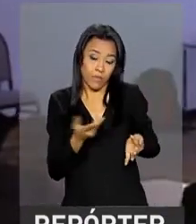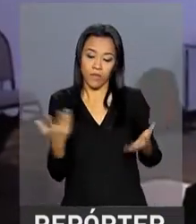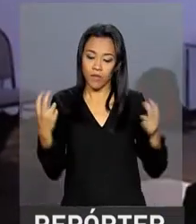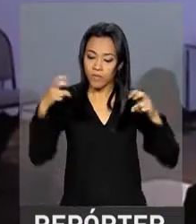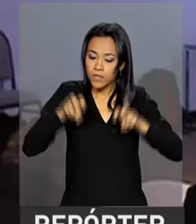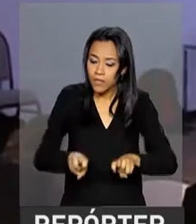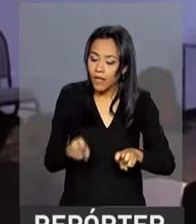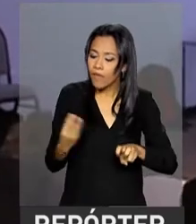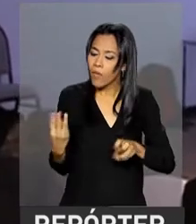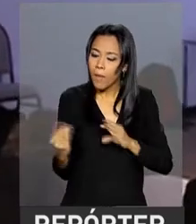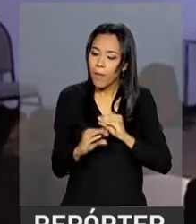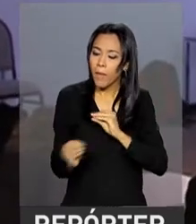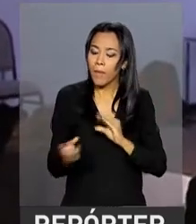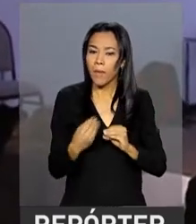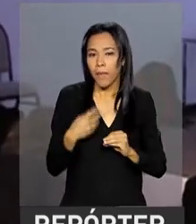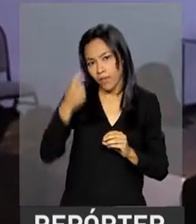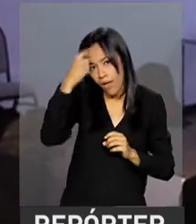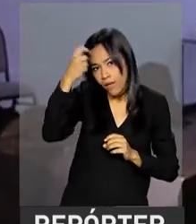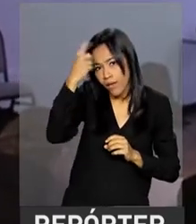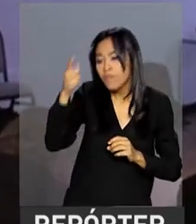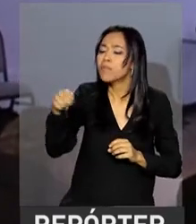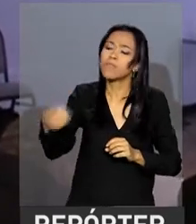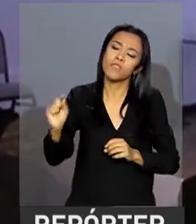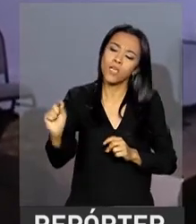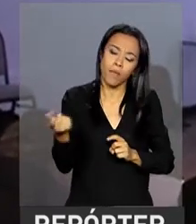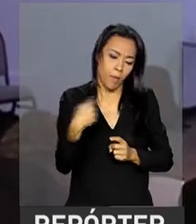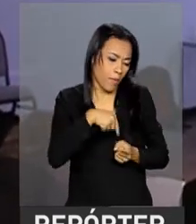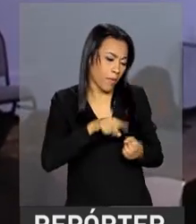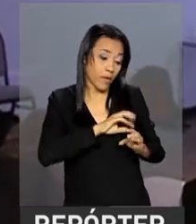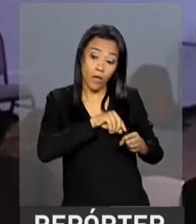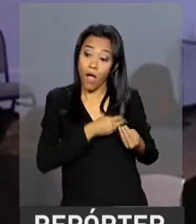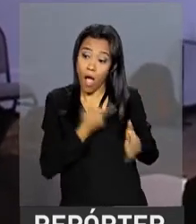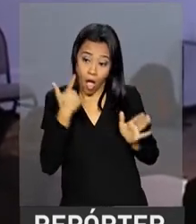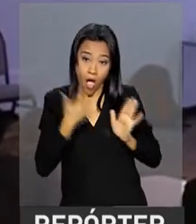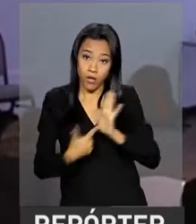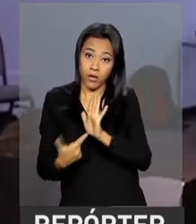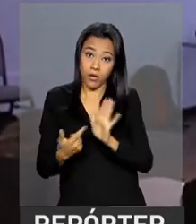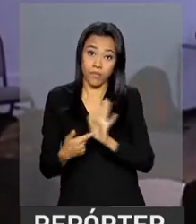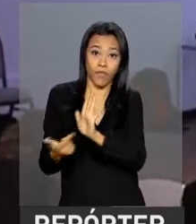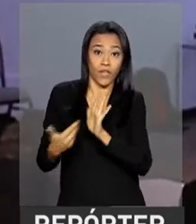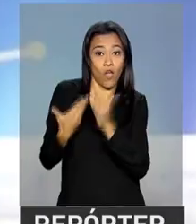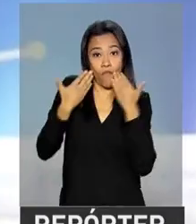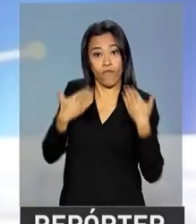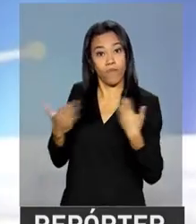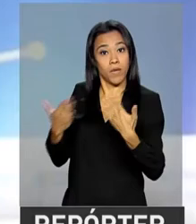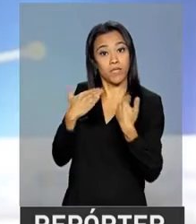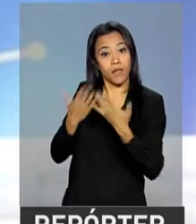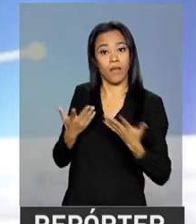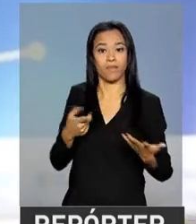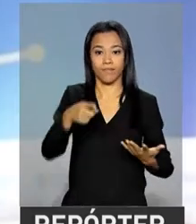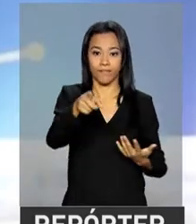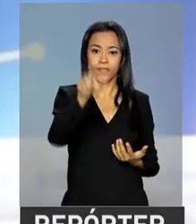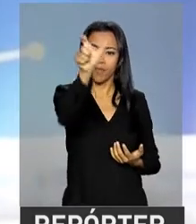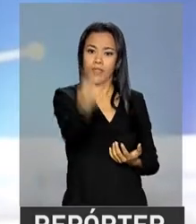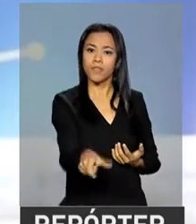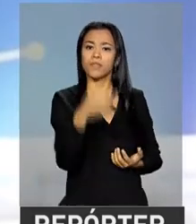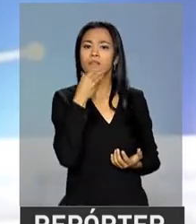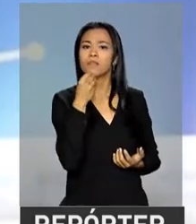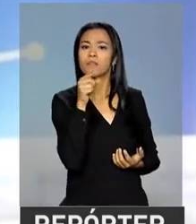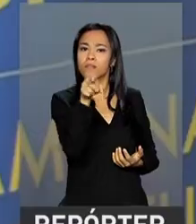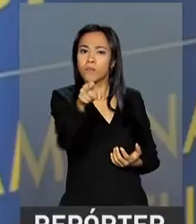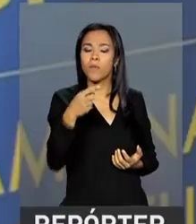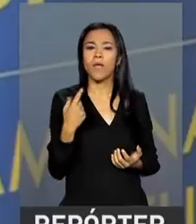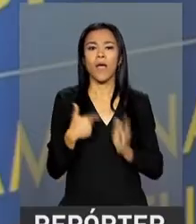conversar um pra dizer o que precisa e o outro pra mostrar o que pode oferecer rawlinson tem rabo e apresentou uma